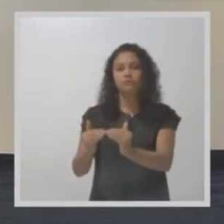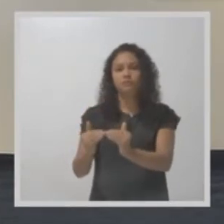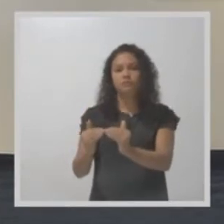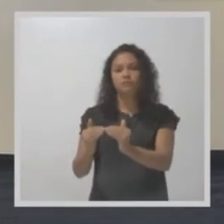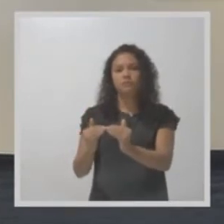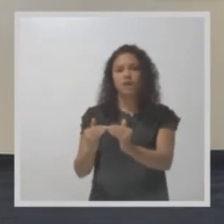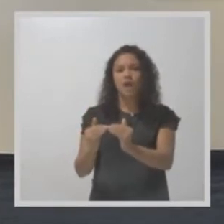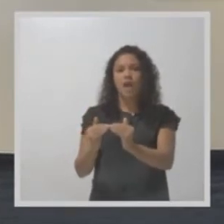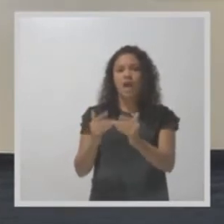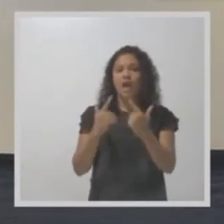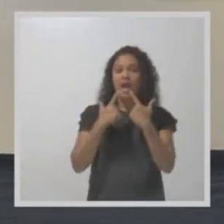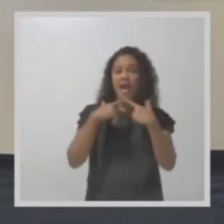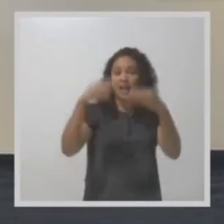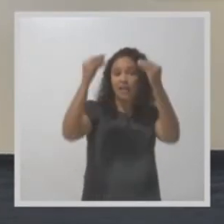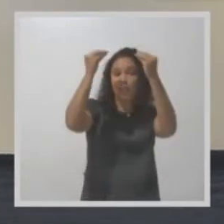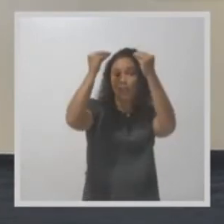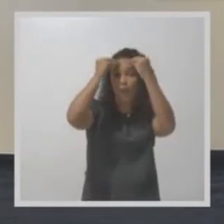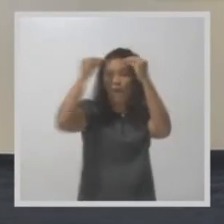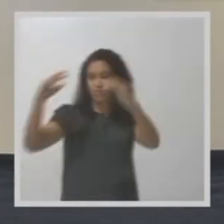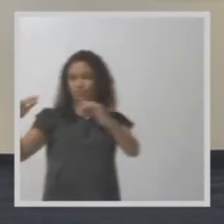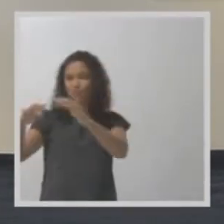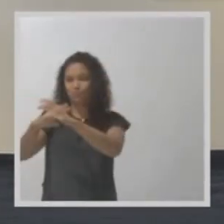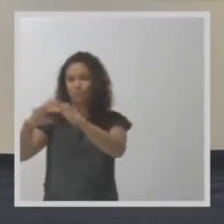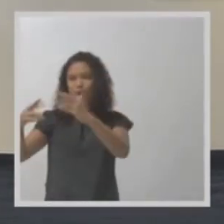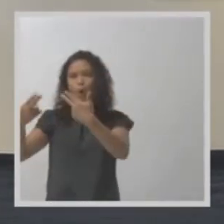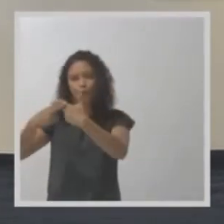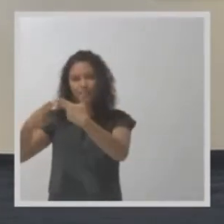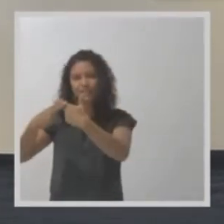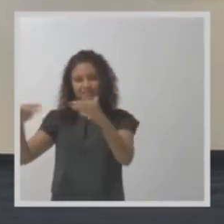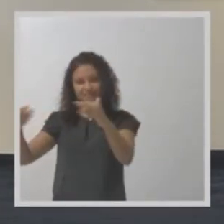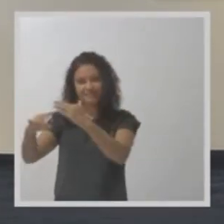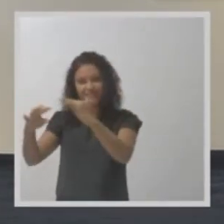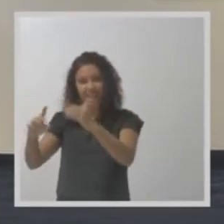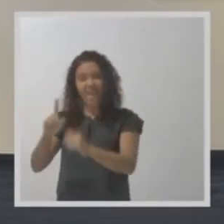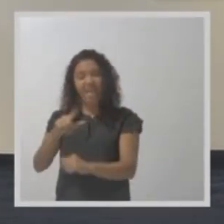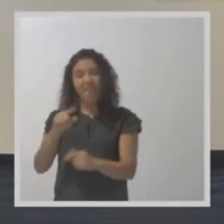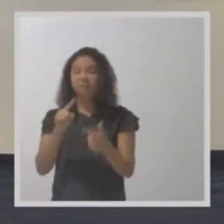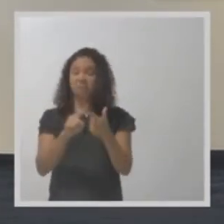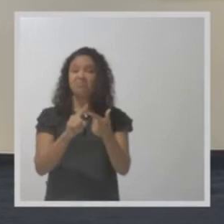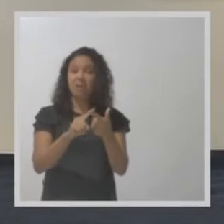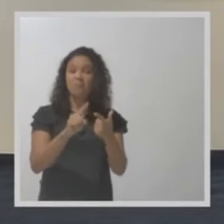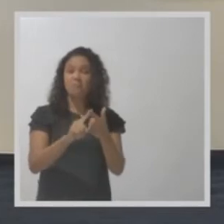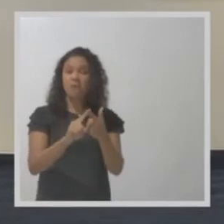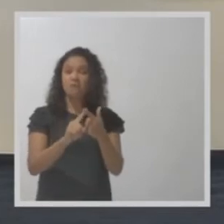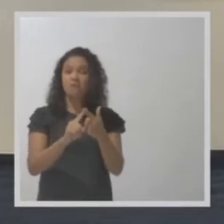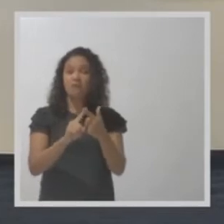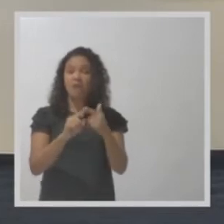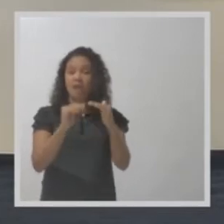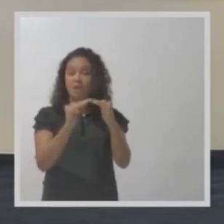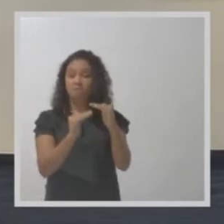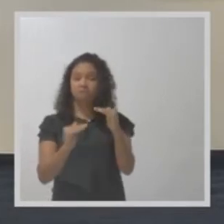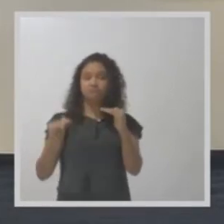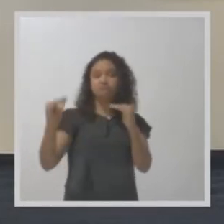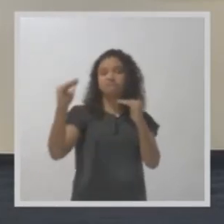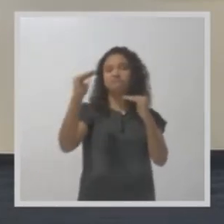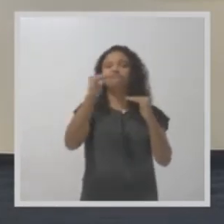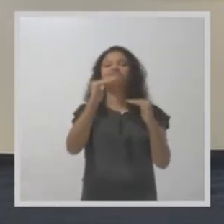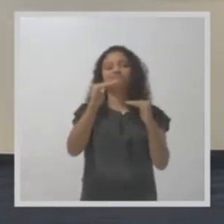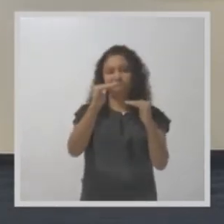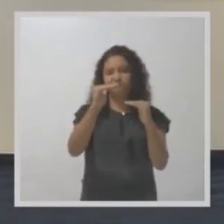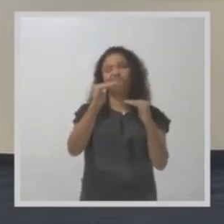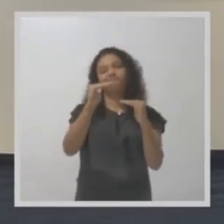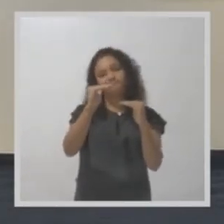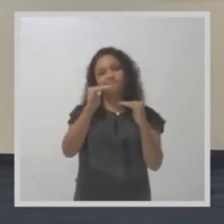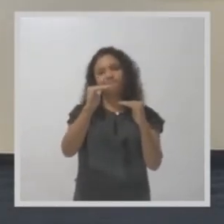linguagem também, que é utilizada na cidade, é considerado o quê? Como uma variedade urbana de